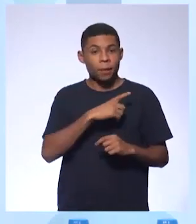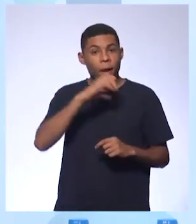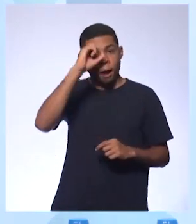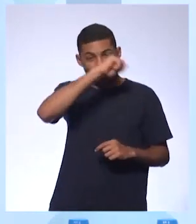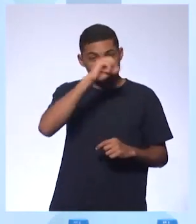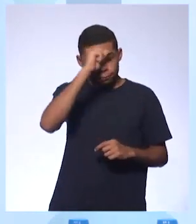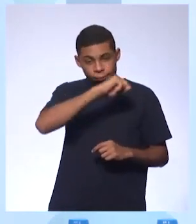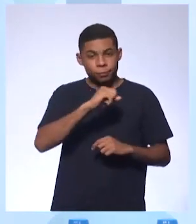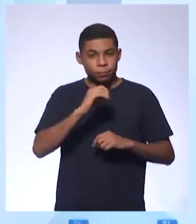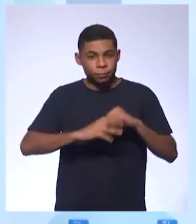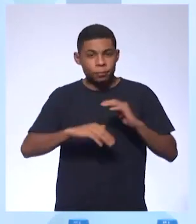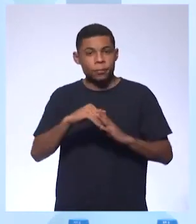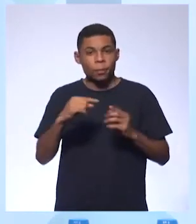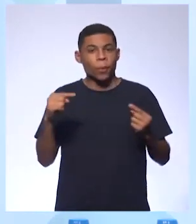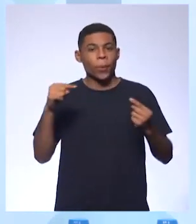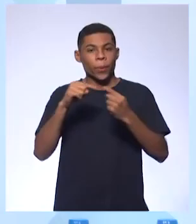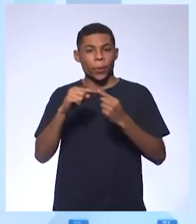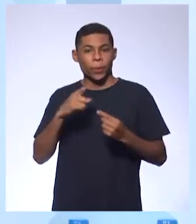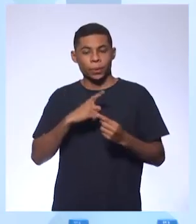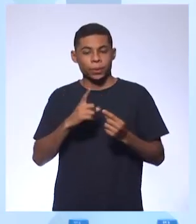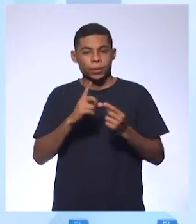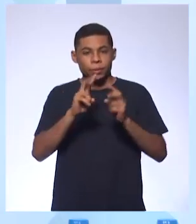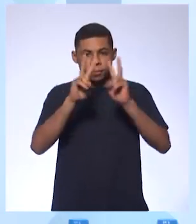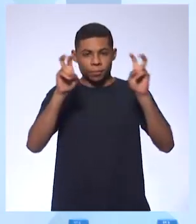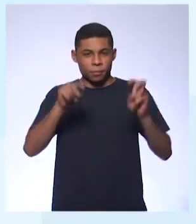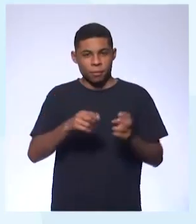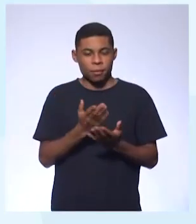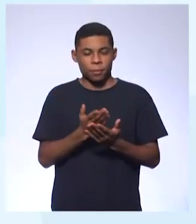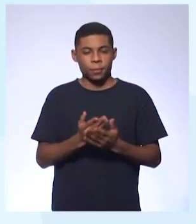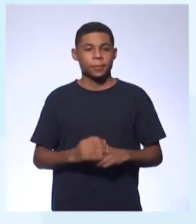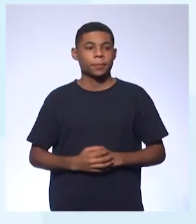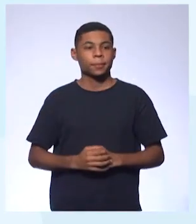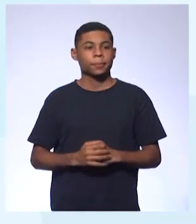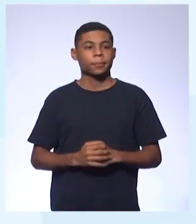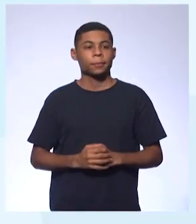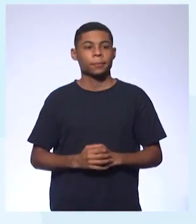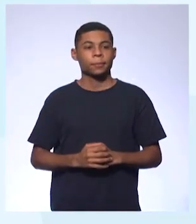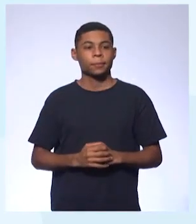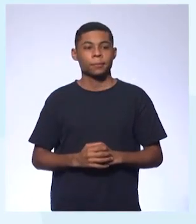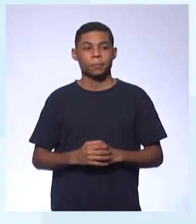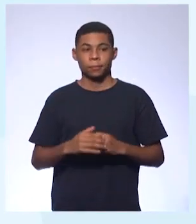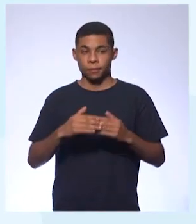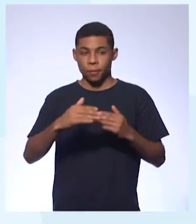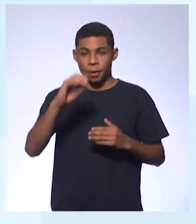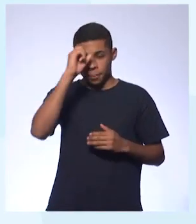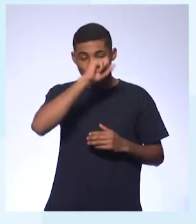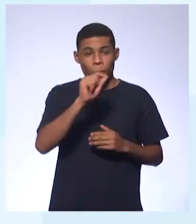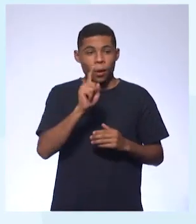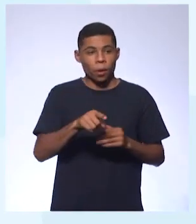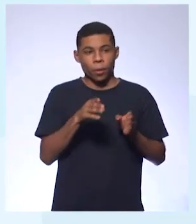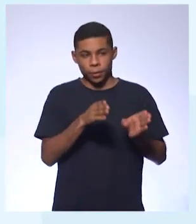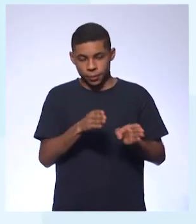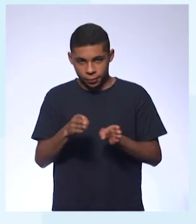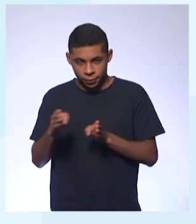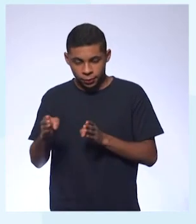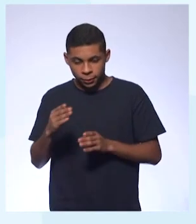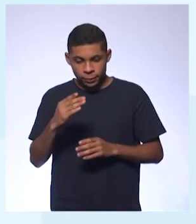competências socioemocionais envolvidas nessa aula. As competências são